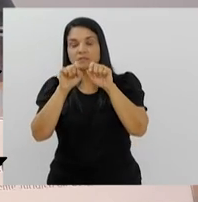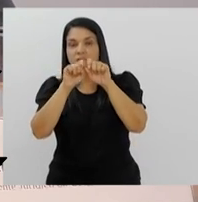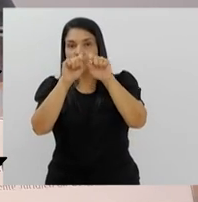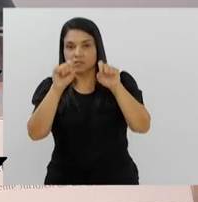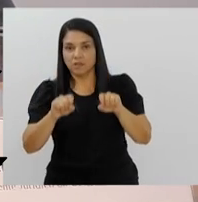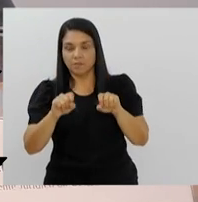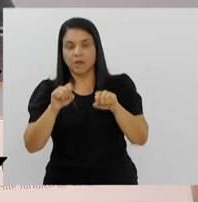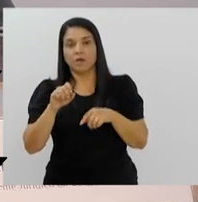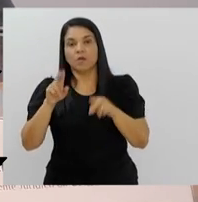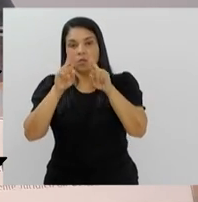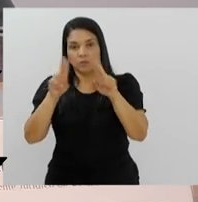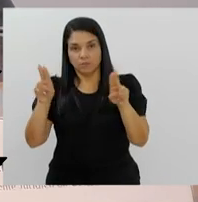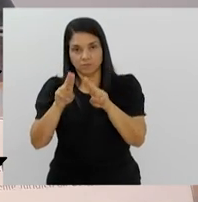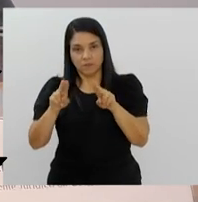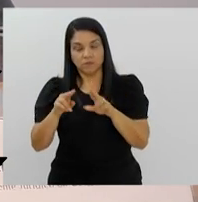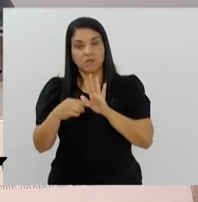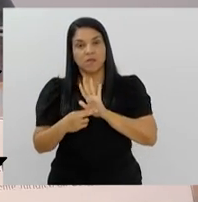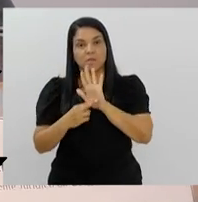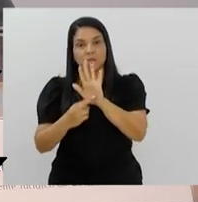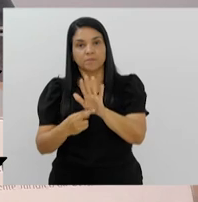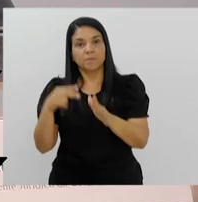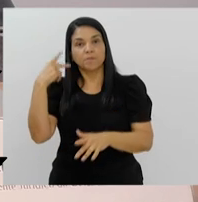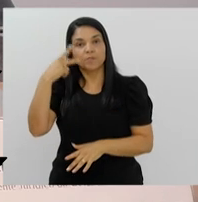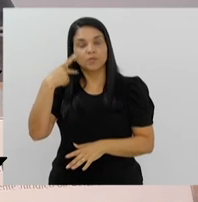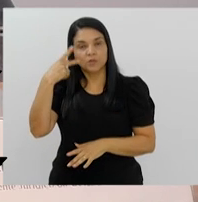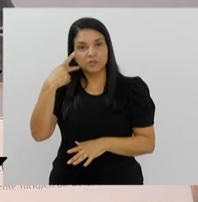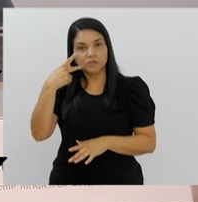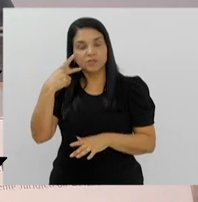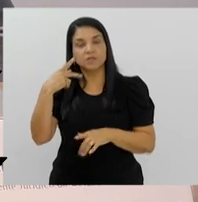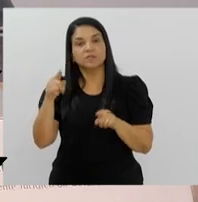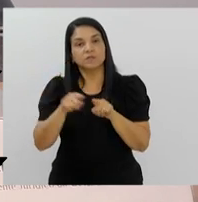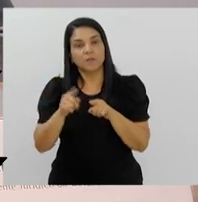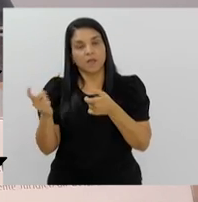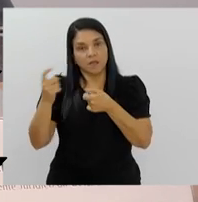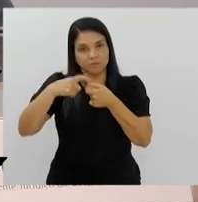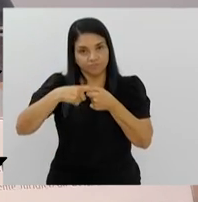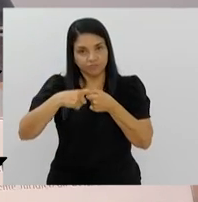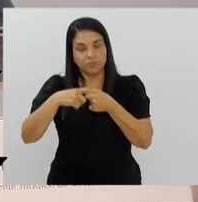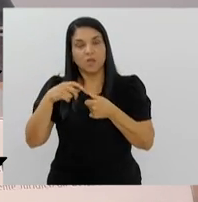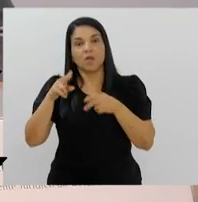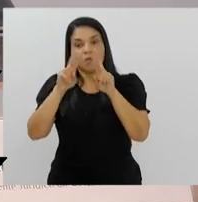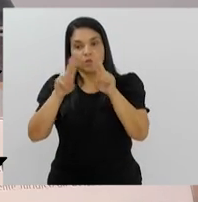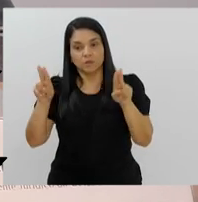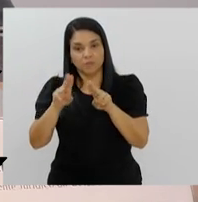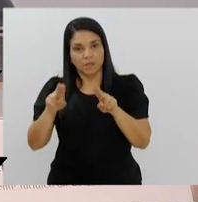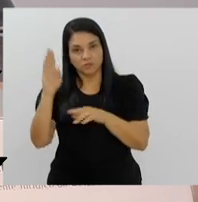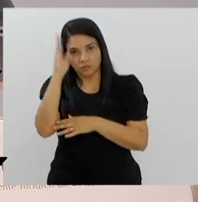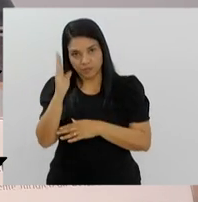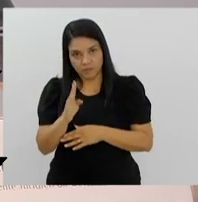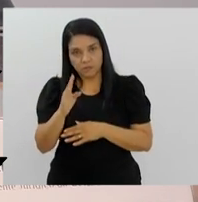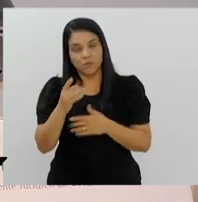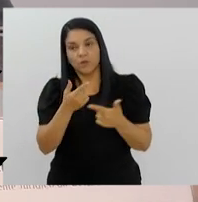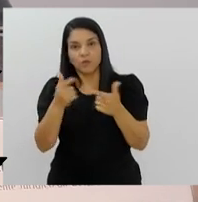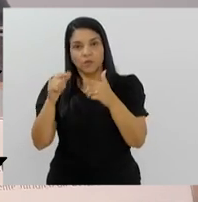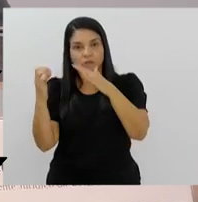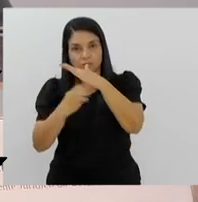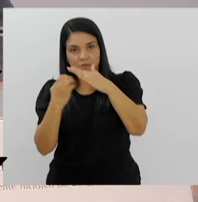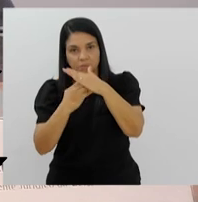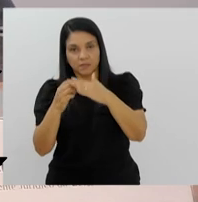representar política e institucionalmente as federadas perante a Unimed do Brasil e demais empresas do